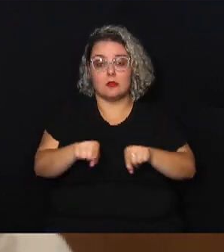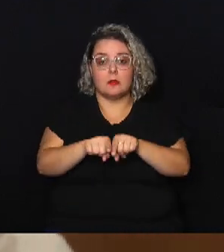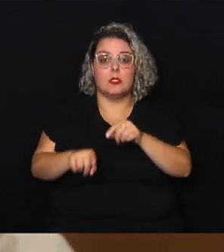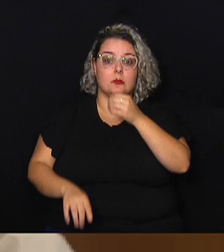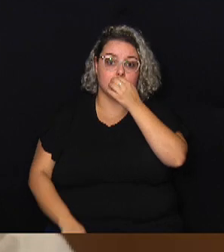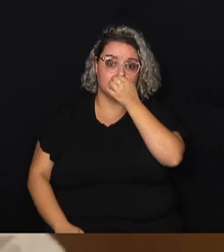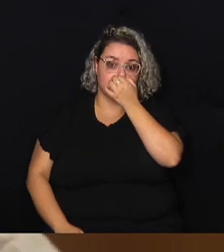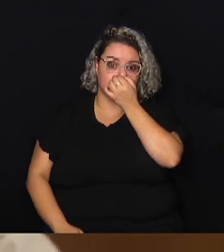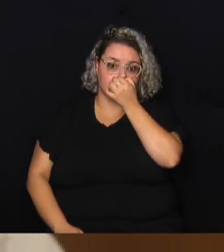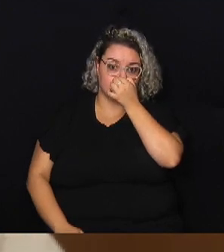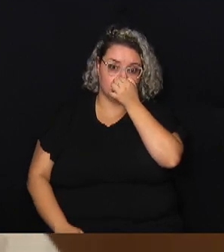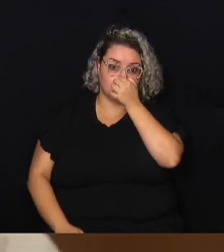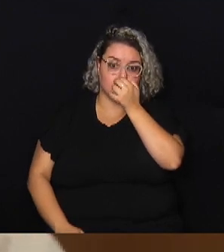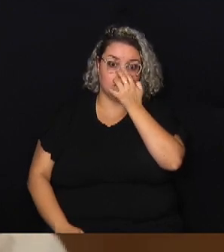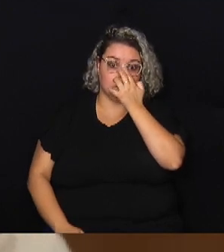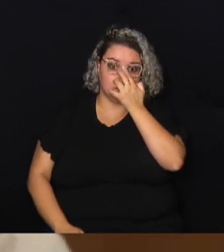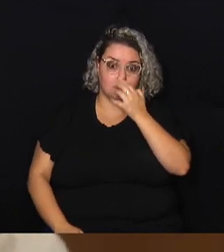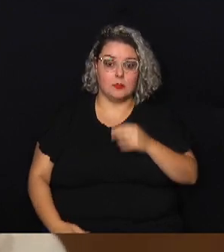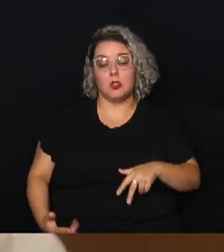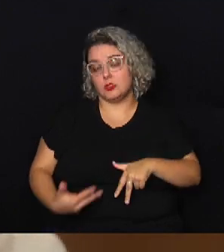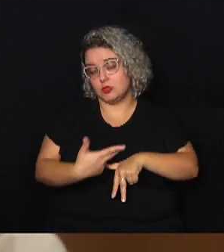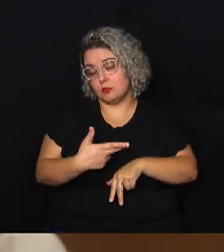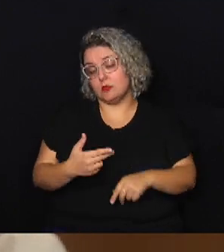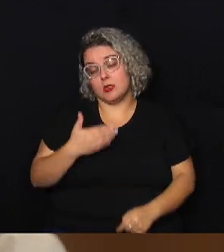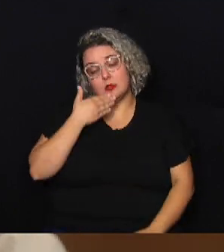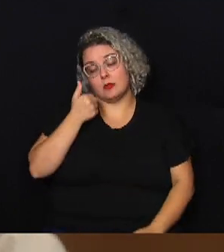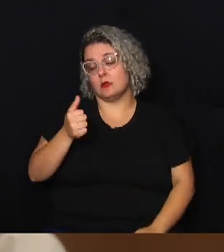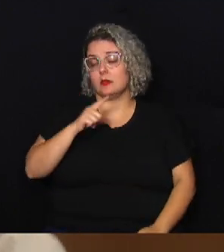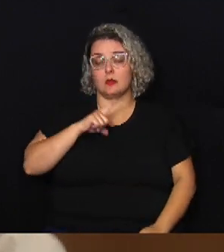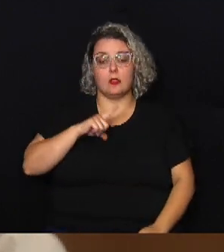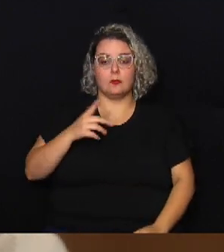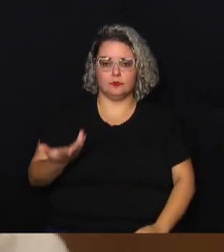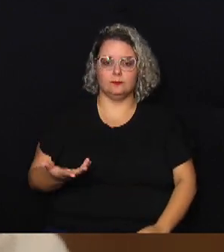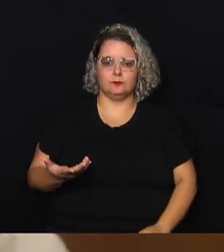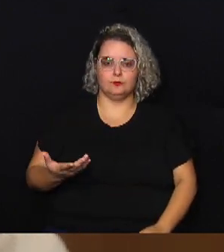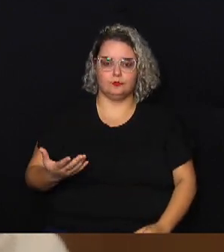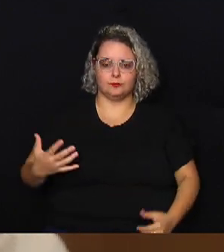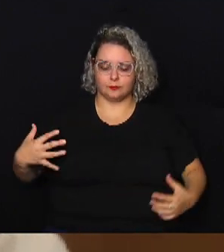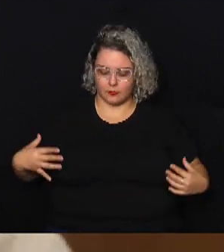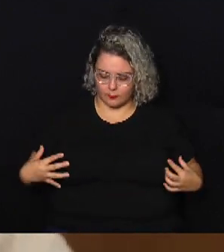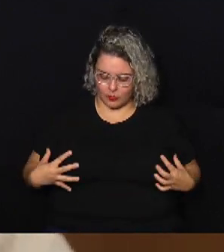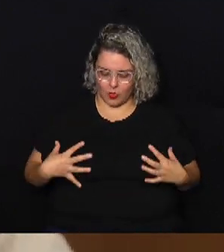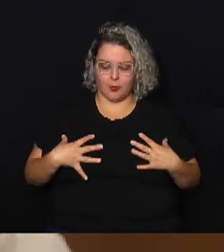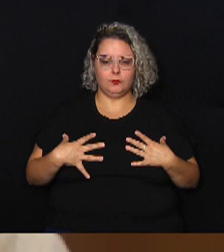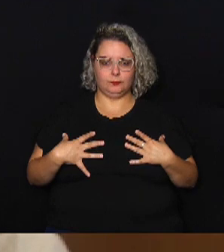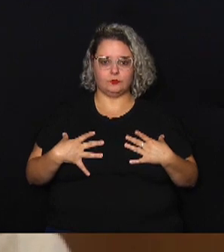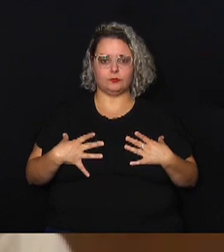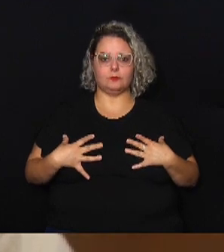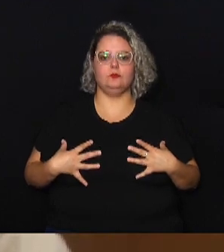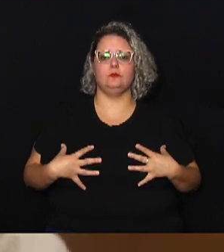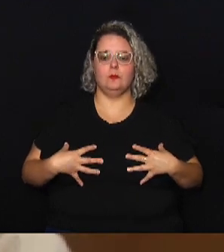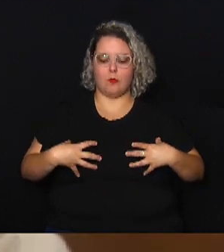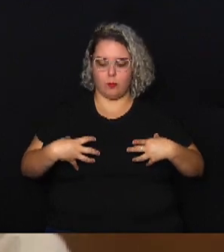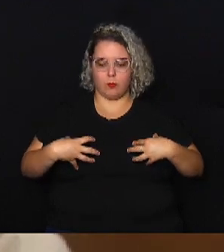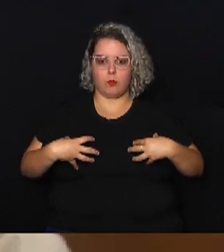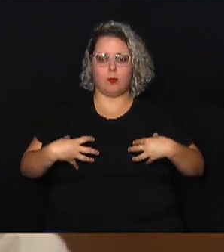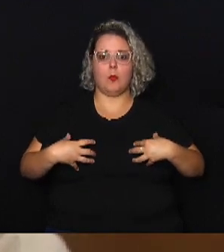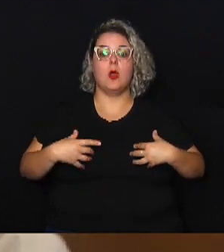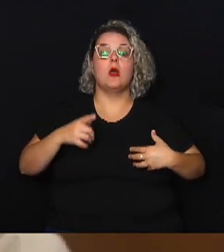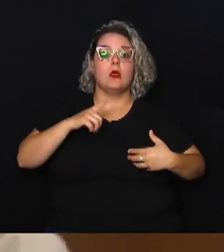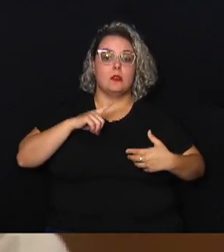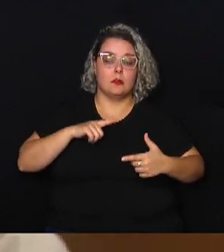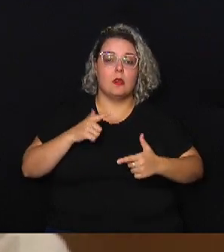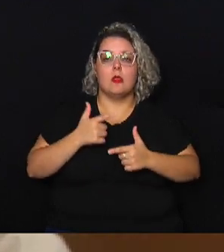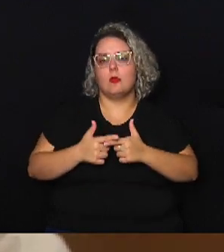gente quer ter uma mudança e uma melhora. Em relação ao implante mamário, ele tem complicações relacionadas ao